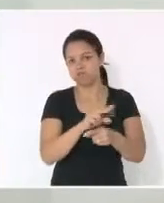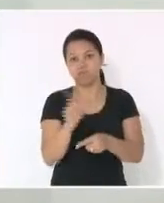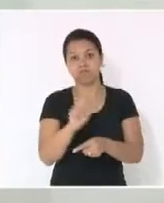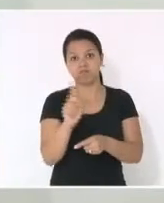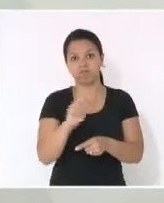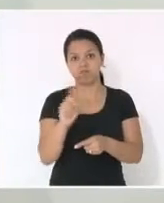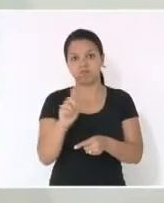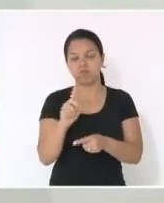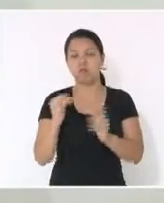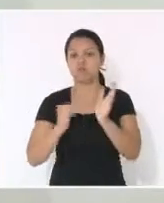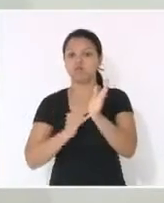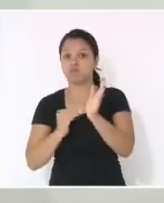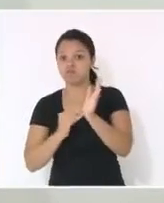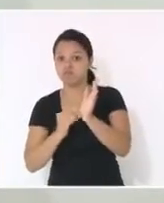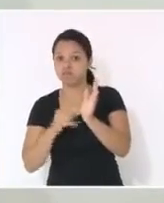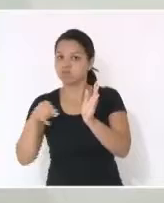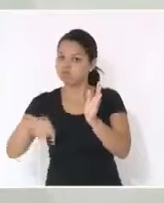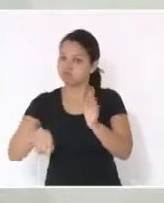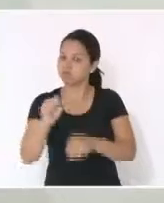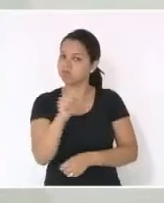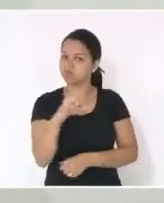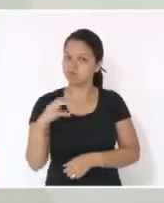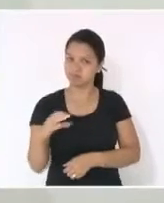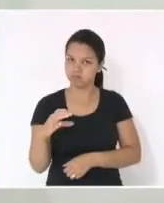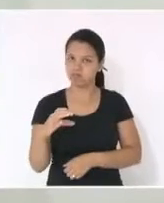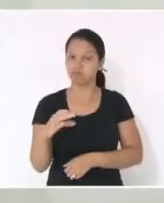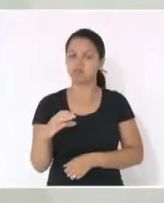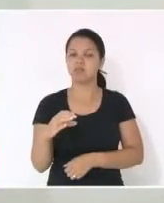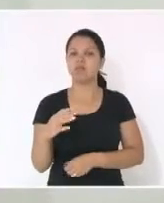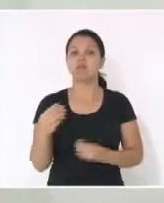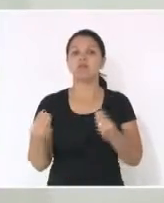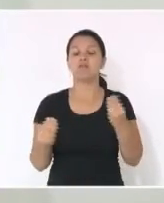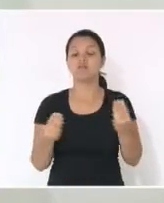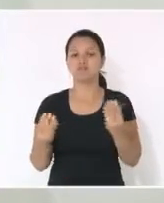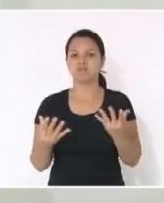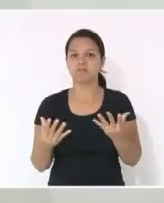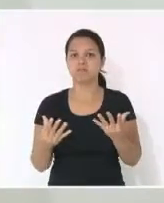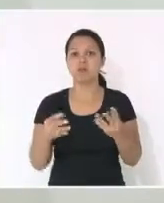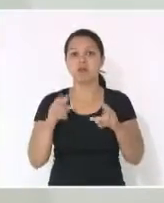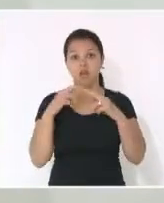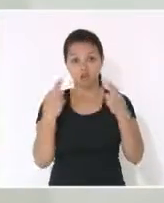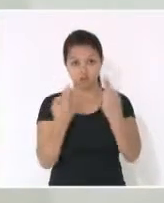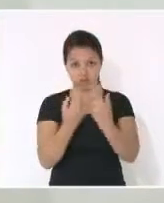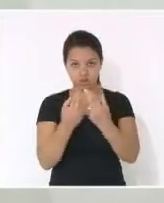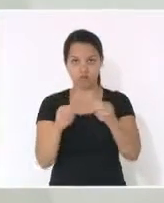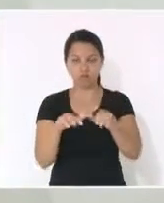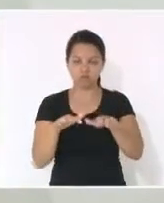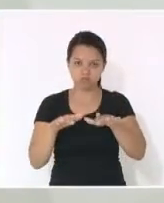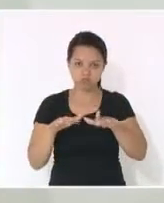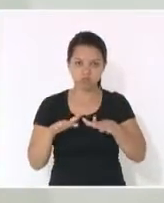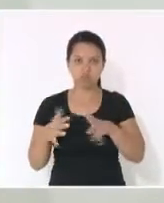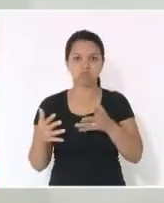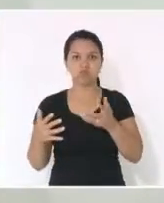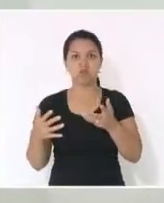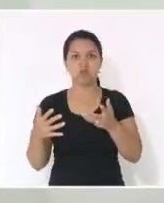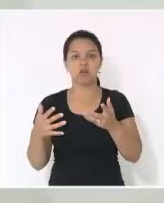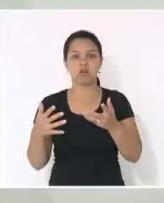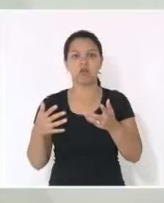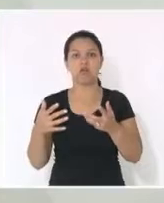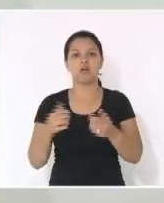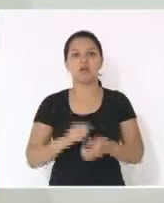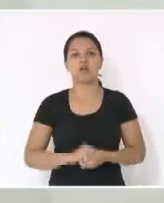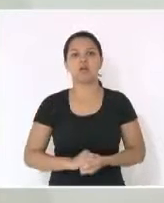posta em santa catarina para através dessa reunião temos condições sá a reunião foi proposta